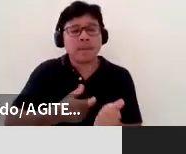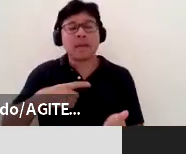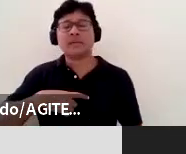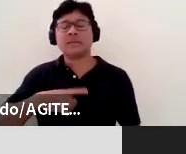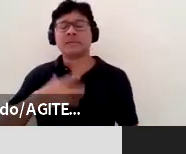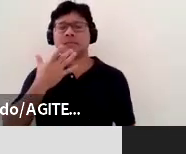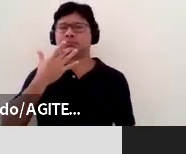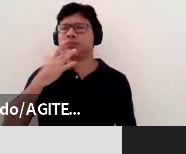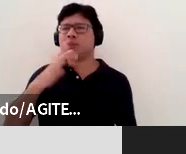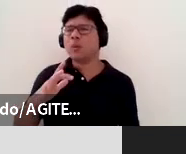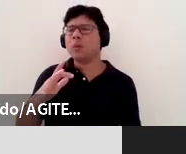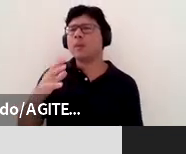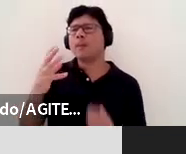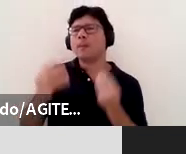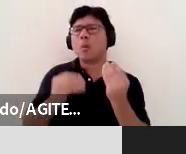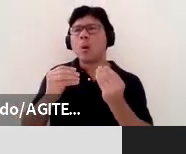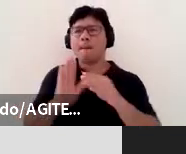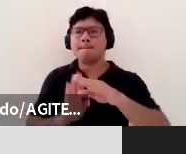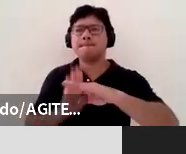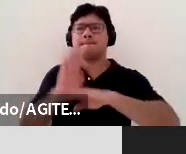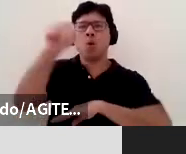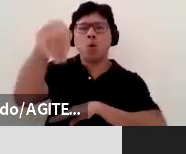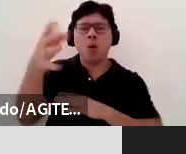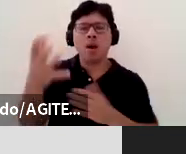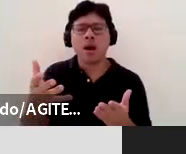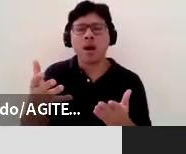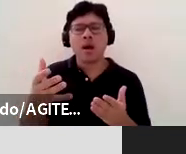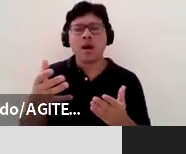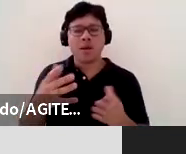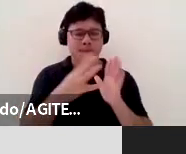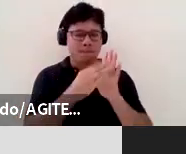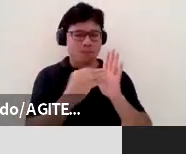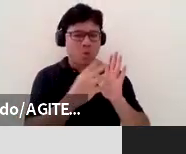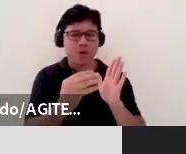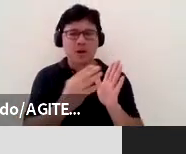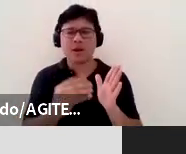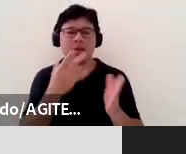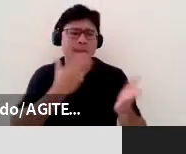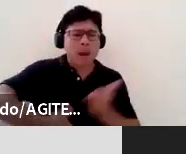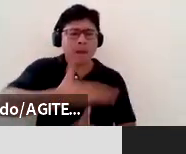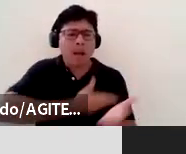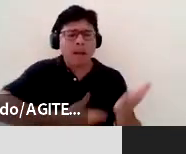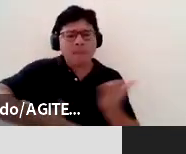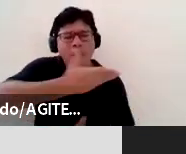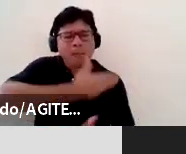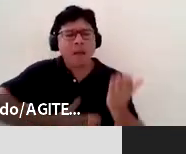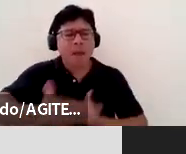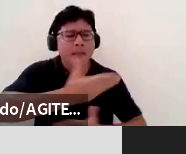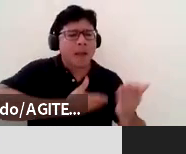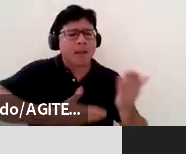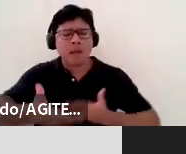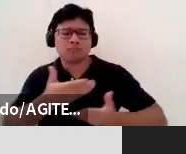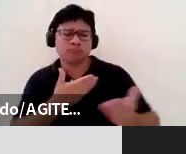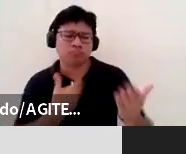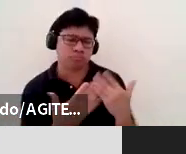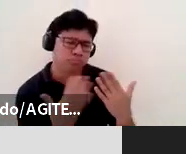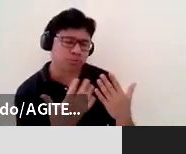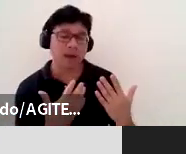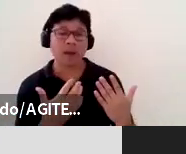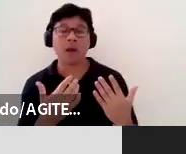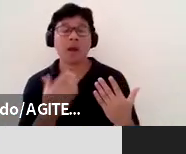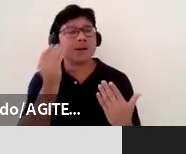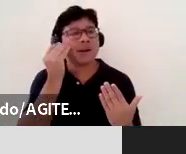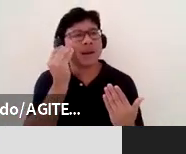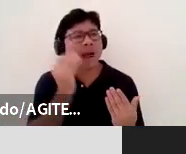como transpor, né? Transpor o nosso modelo, que era muito interativo, como que a gente conseguiria transpor ele sem